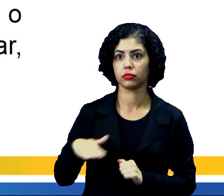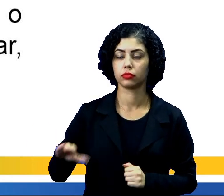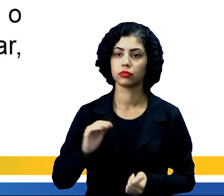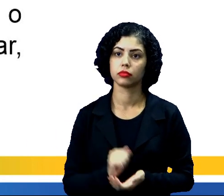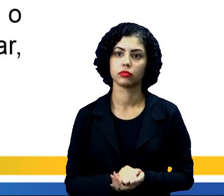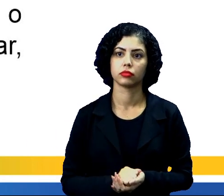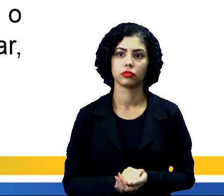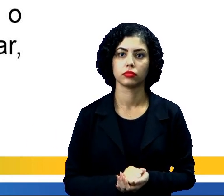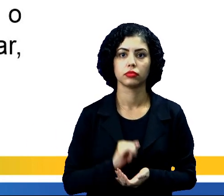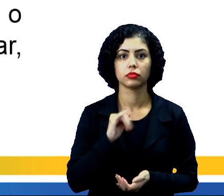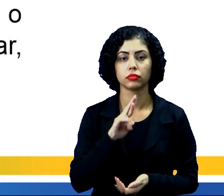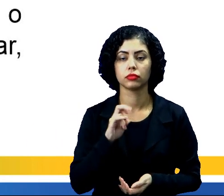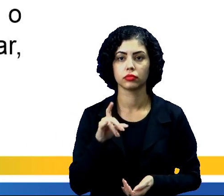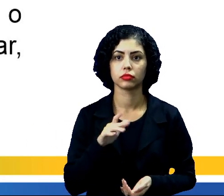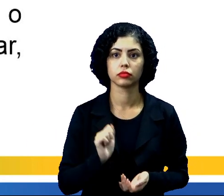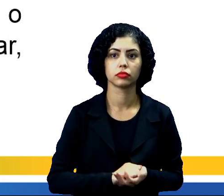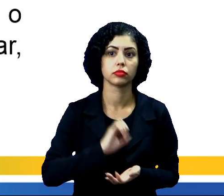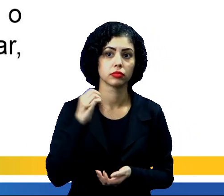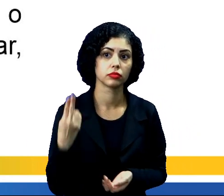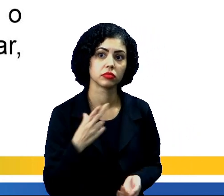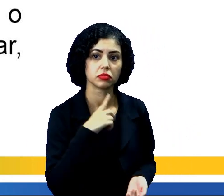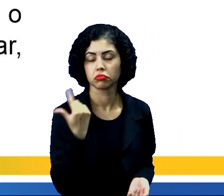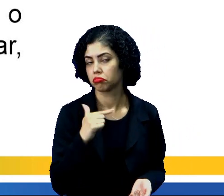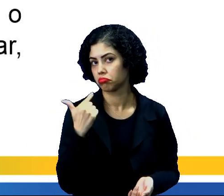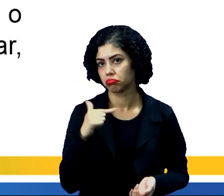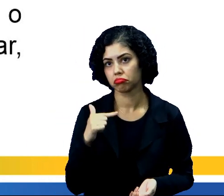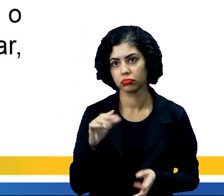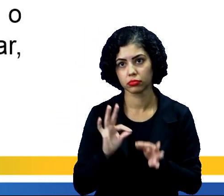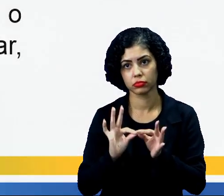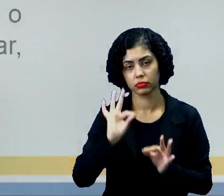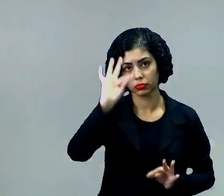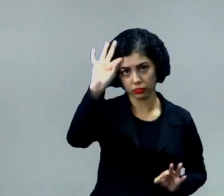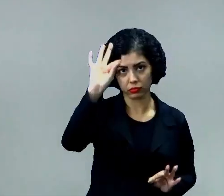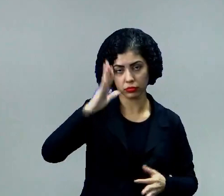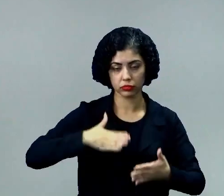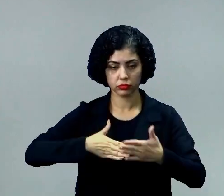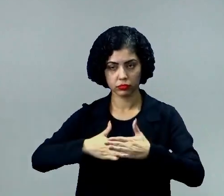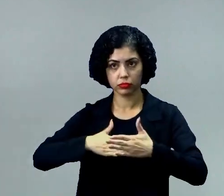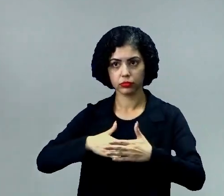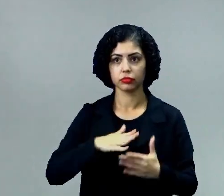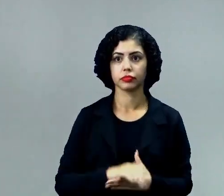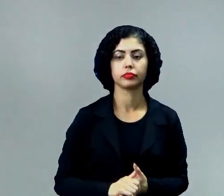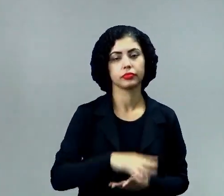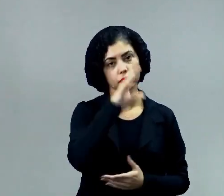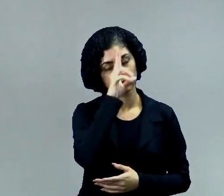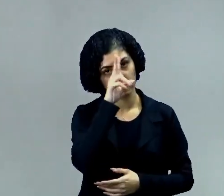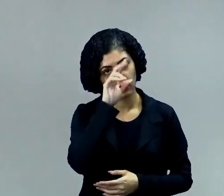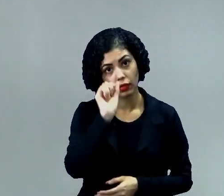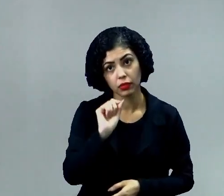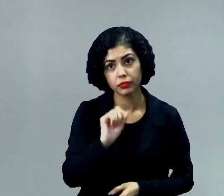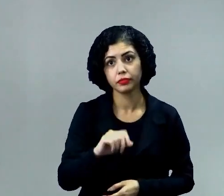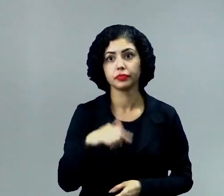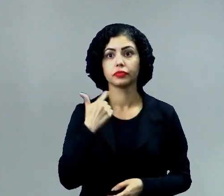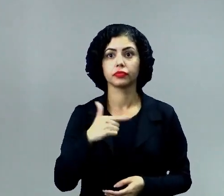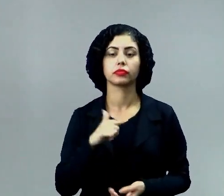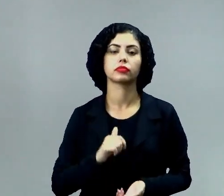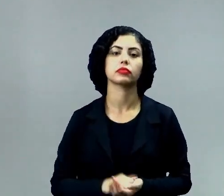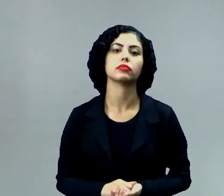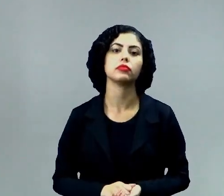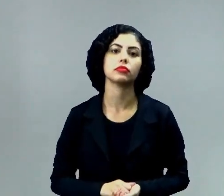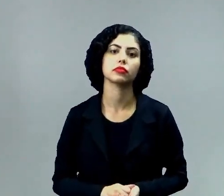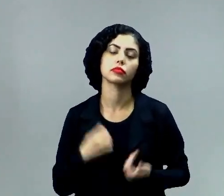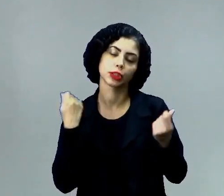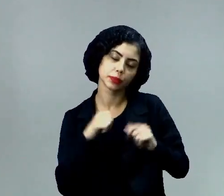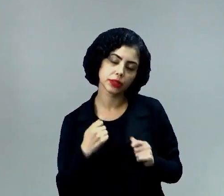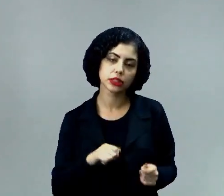um campo de jogo irregular, ou seja, sem medidas métricas e limitações. Lembrando que, se no caso do beisebol